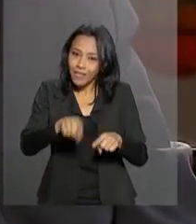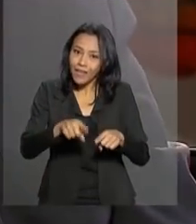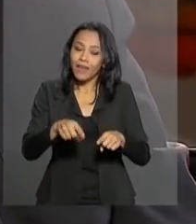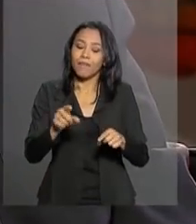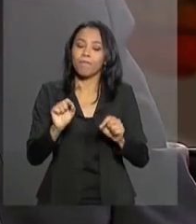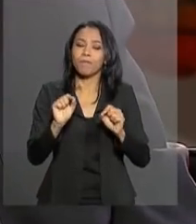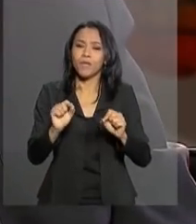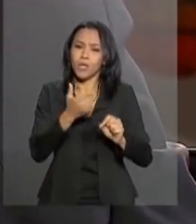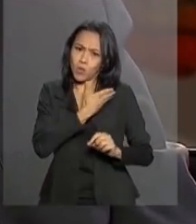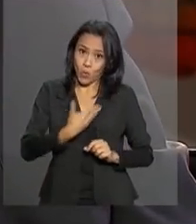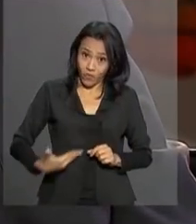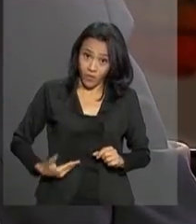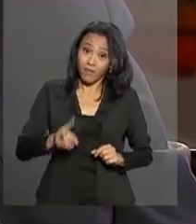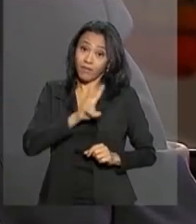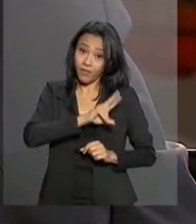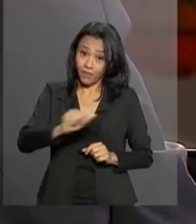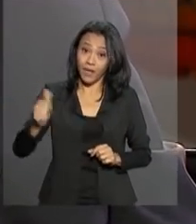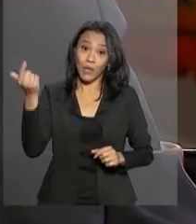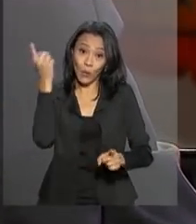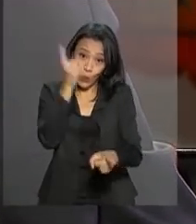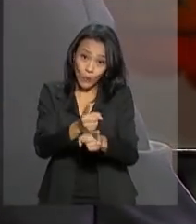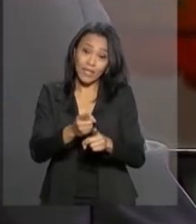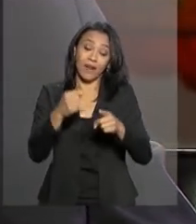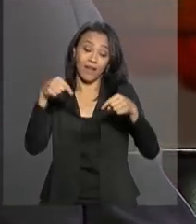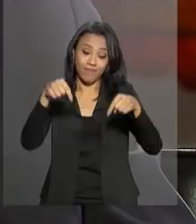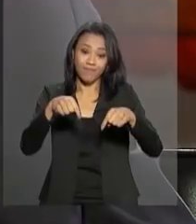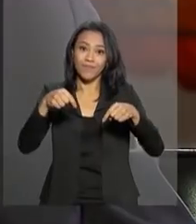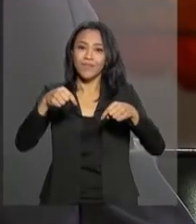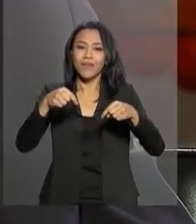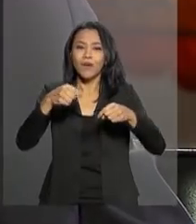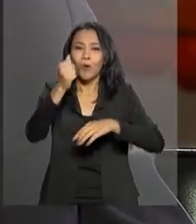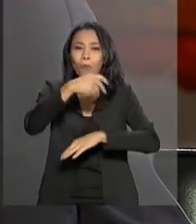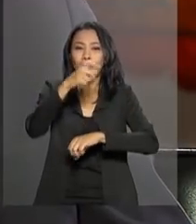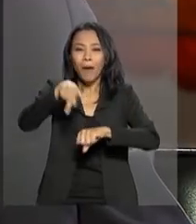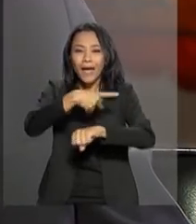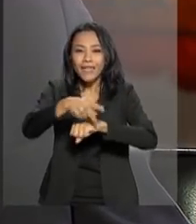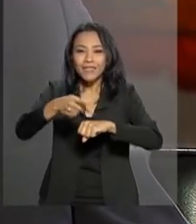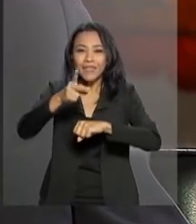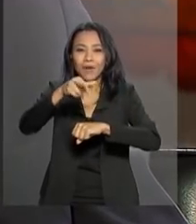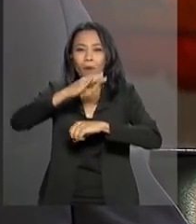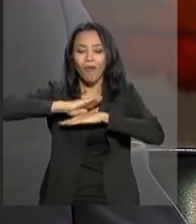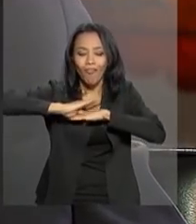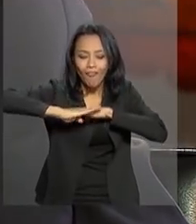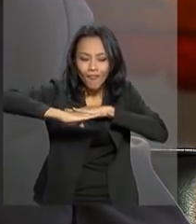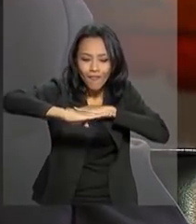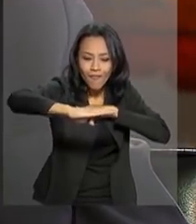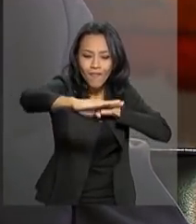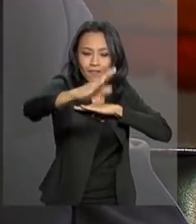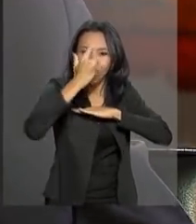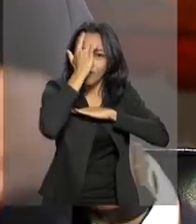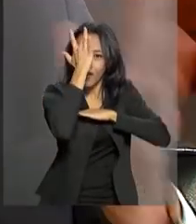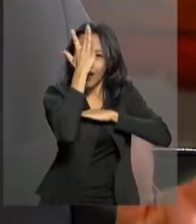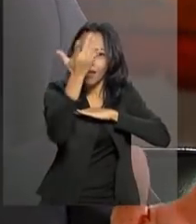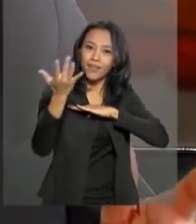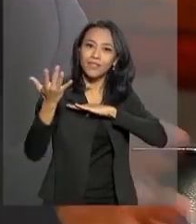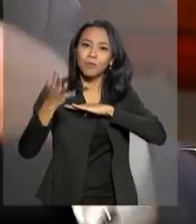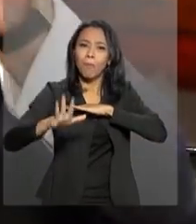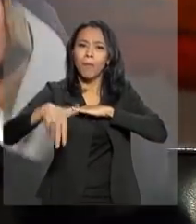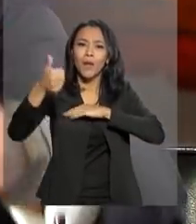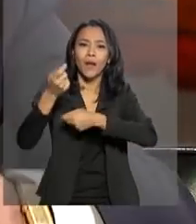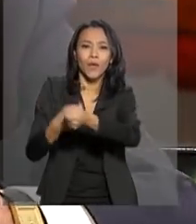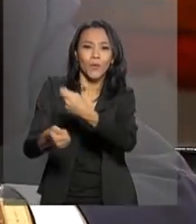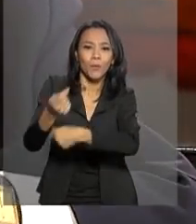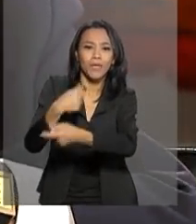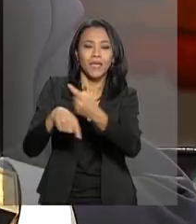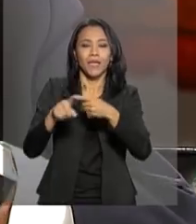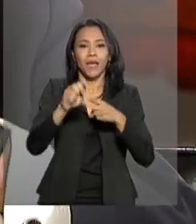que, com toda a franqueza, vai encontrar o terreno asfaltado, que o que nós fizemos foi asfaltar o terreno, né? Melhorar a economia, né?